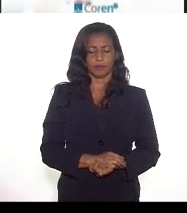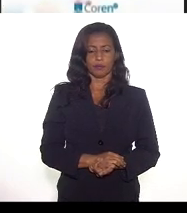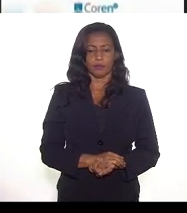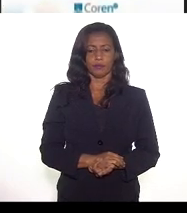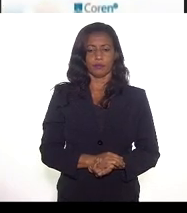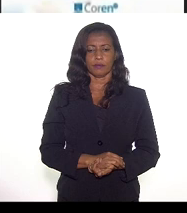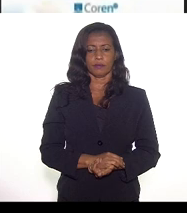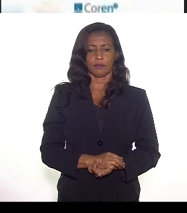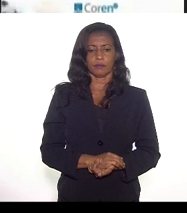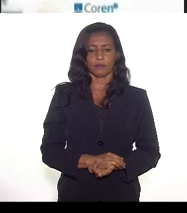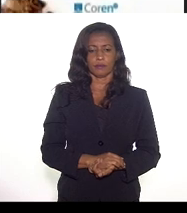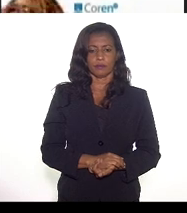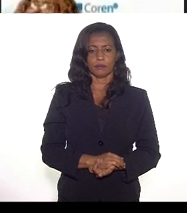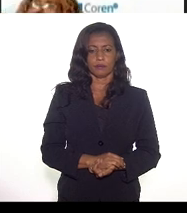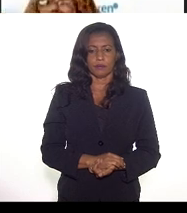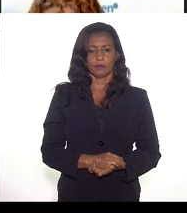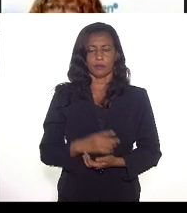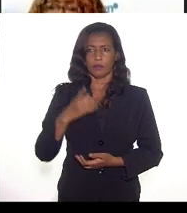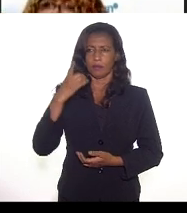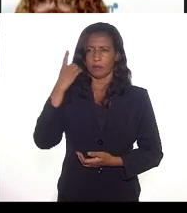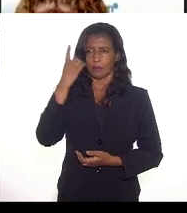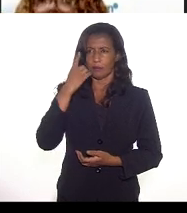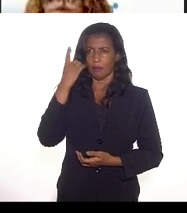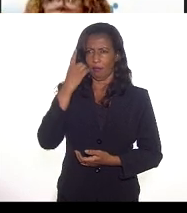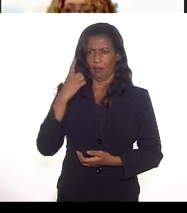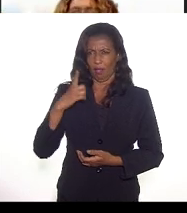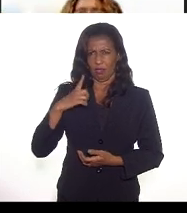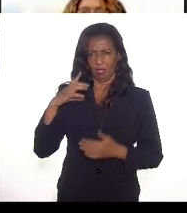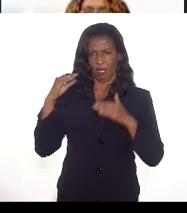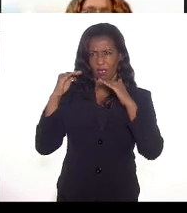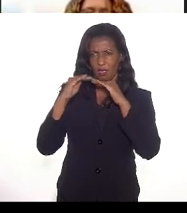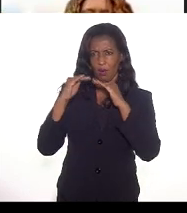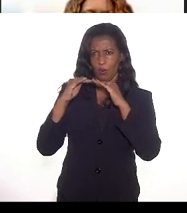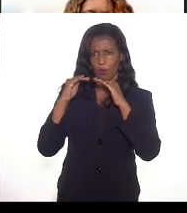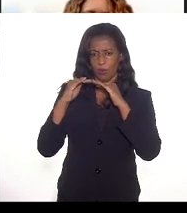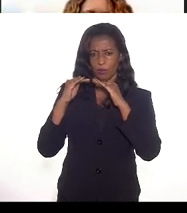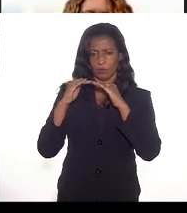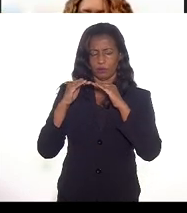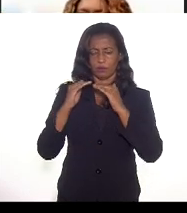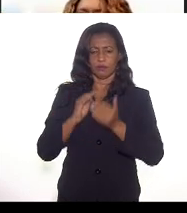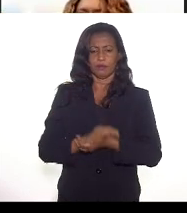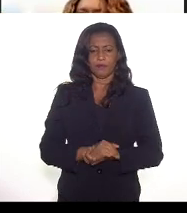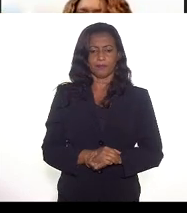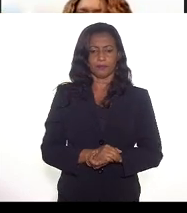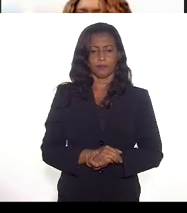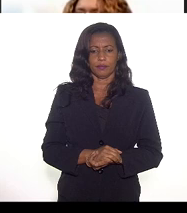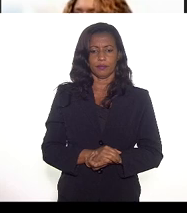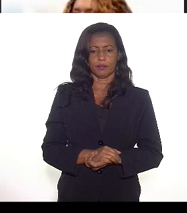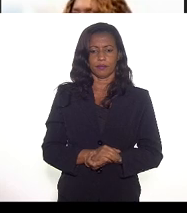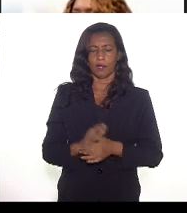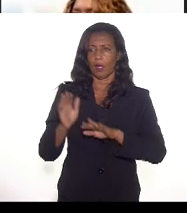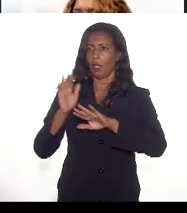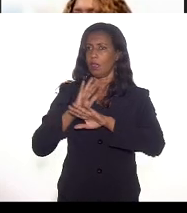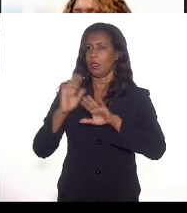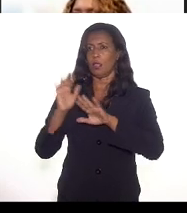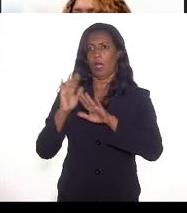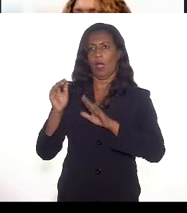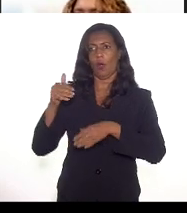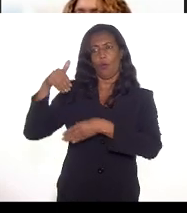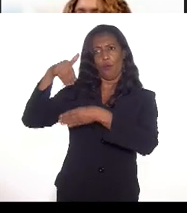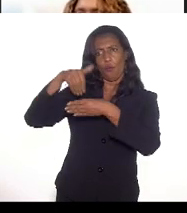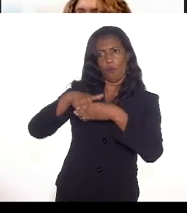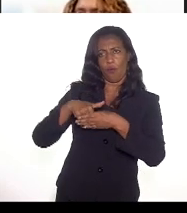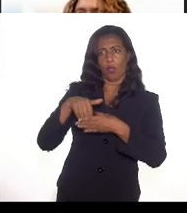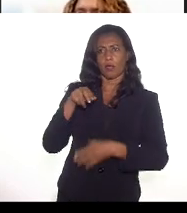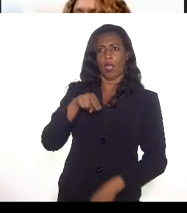Fala. Tem acordo? Tem acordo? Não, quero que vote nominal. Ok, então a